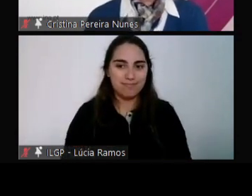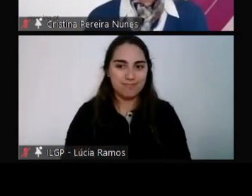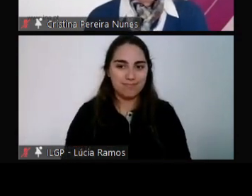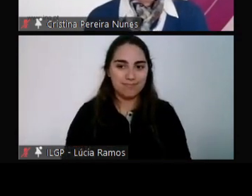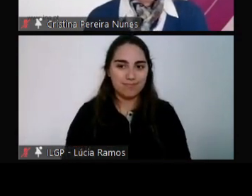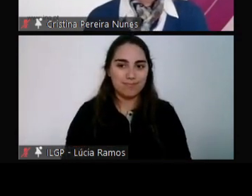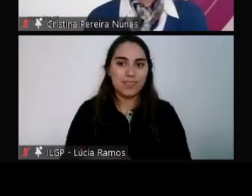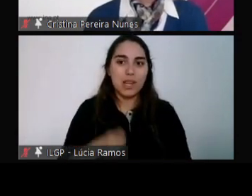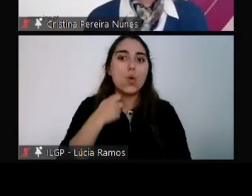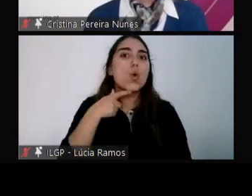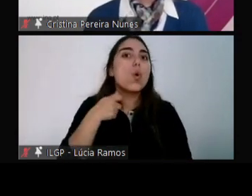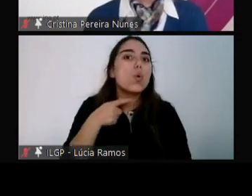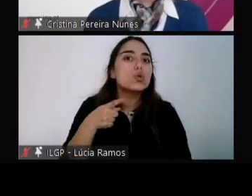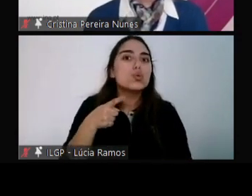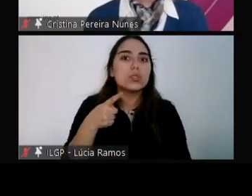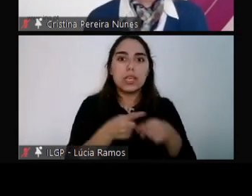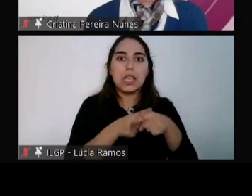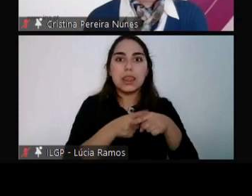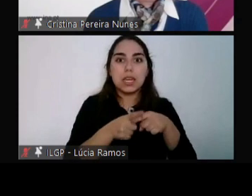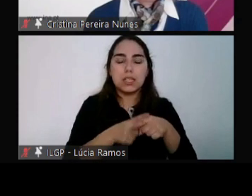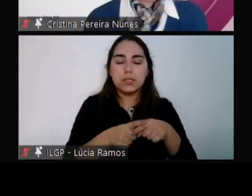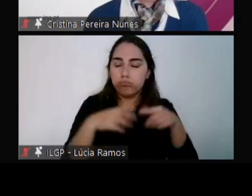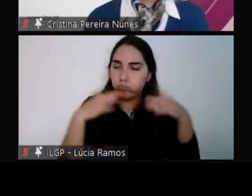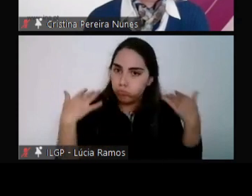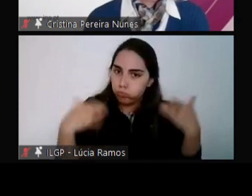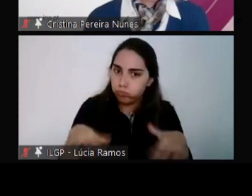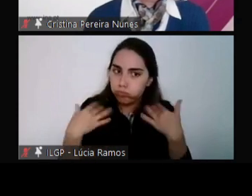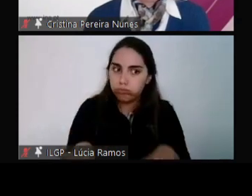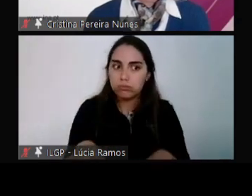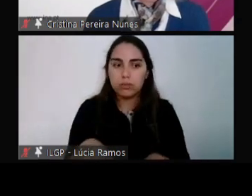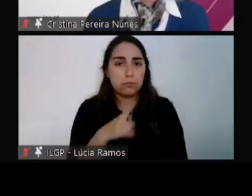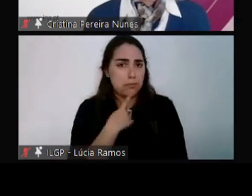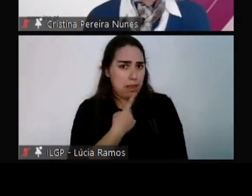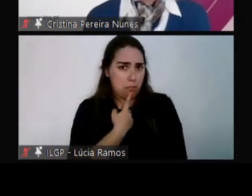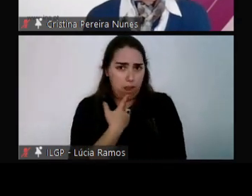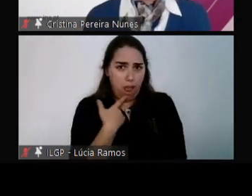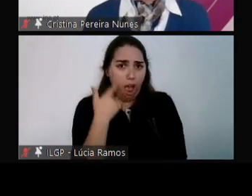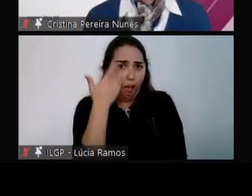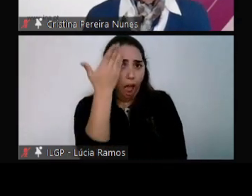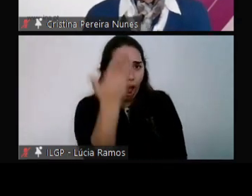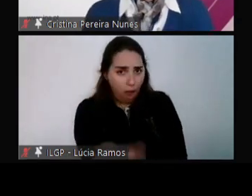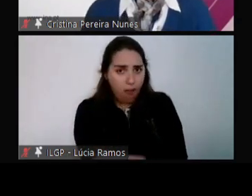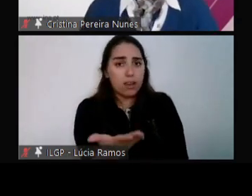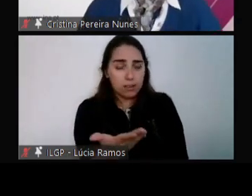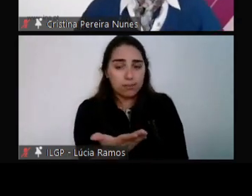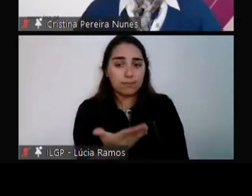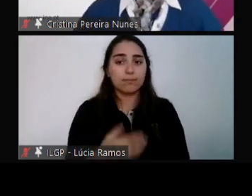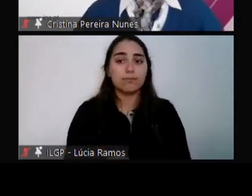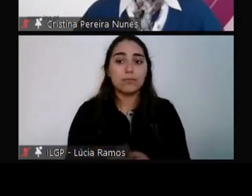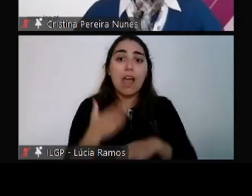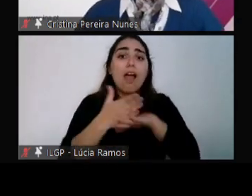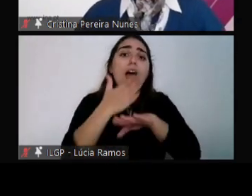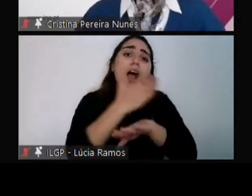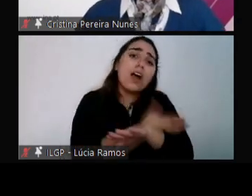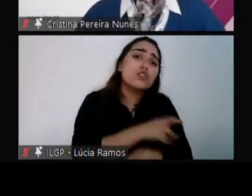faz disparar um interesse enorme. Portanto, significa-se que há um interesse enorme que eventualmente existia, mas como os cursos eram pagos no passado, a procura